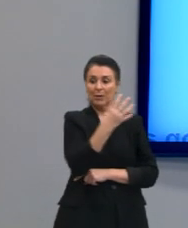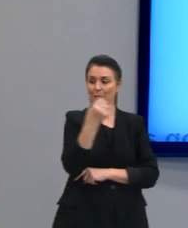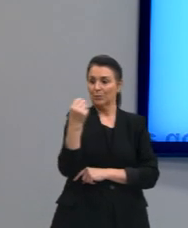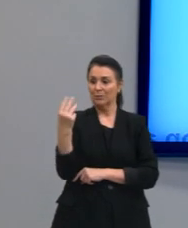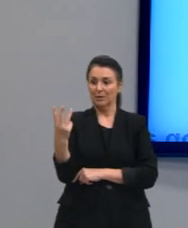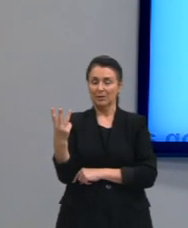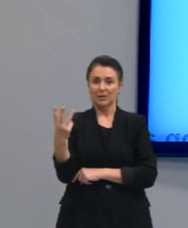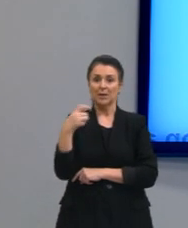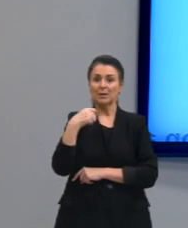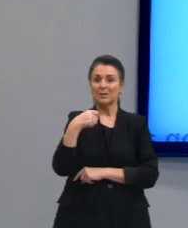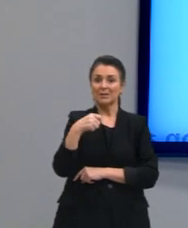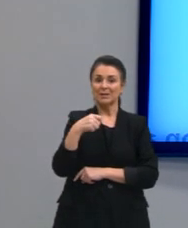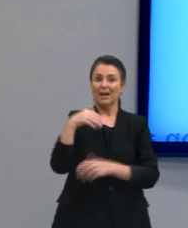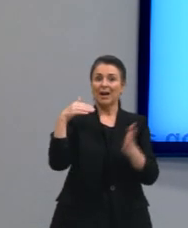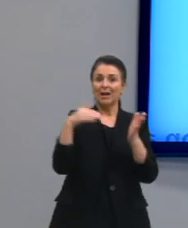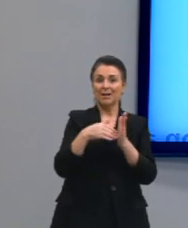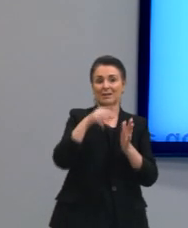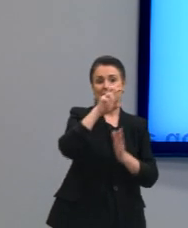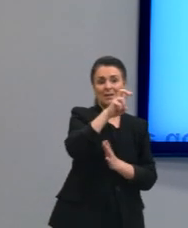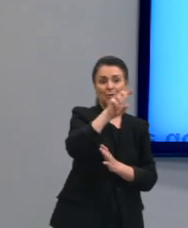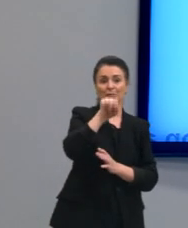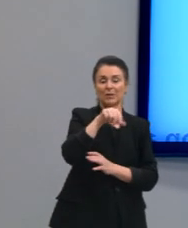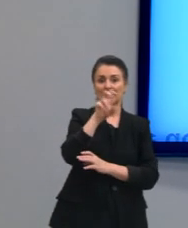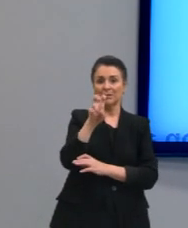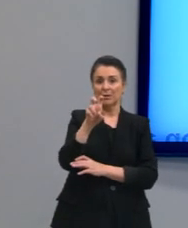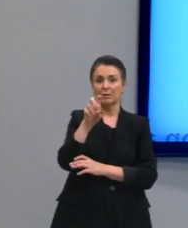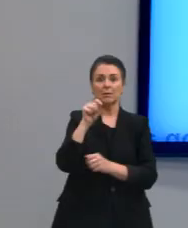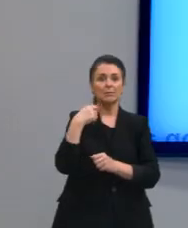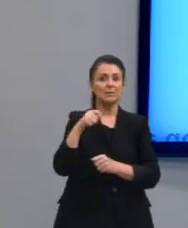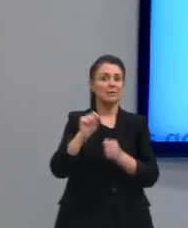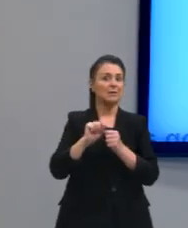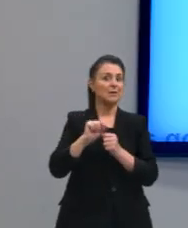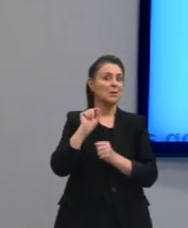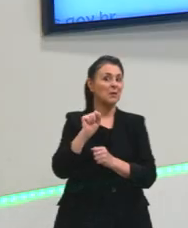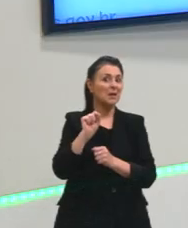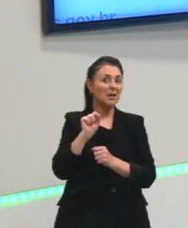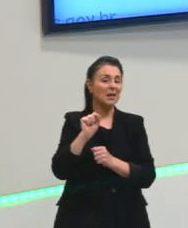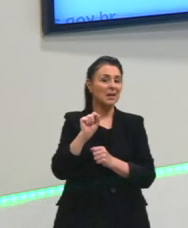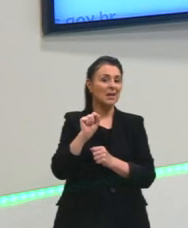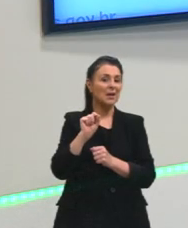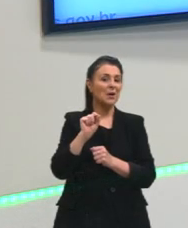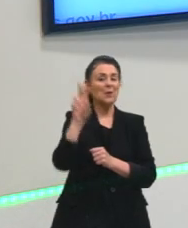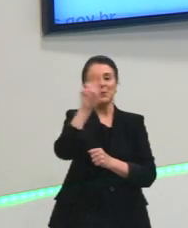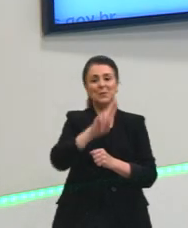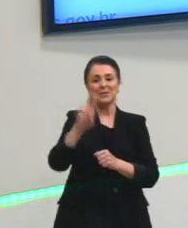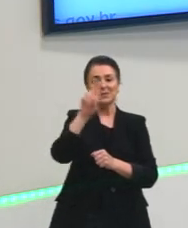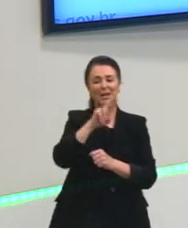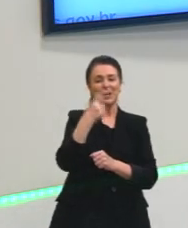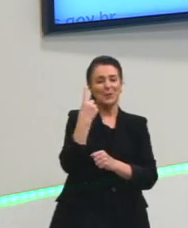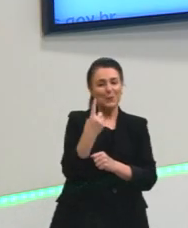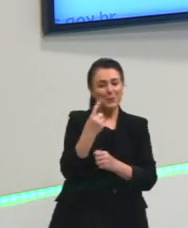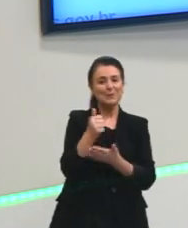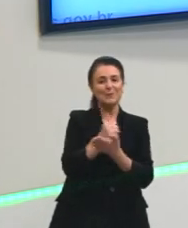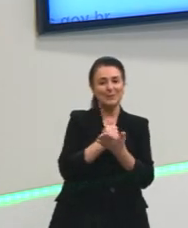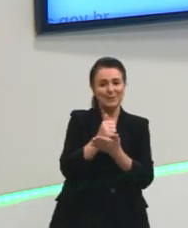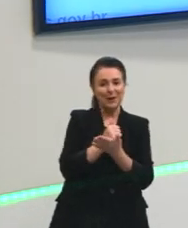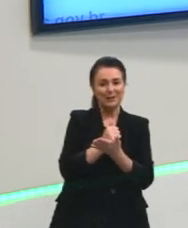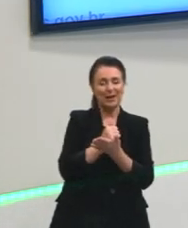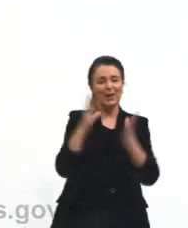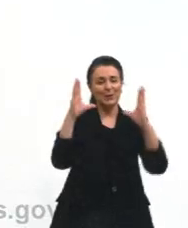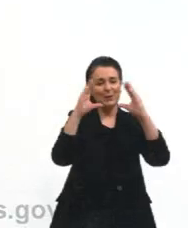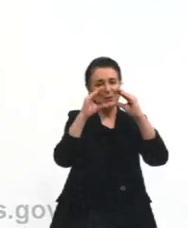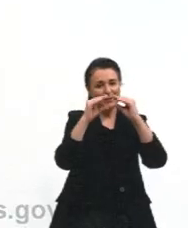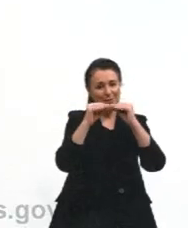preciso chegar no mínimo 5,5 que que precisa ser feito adicionado uma base é mesmo só para gente resumir aqui